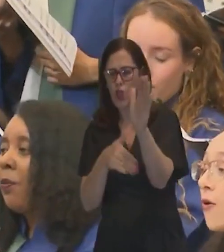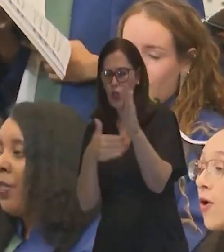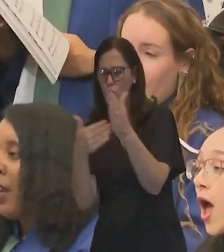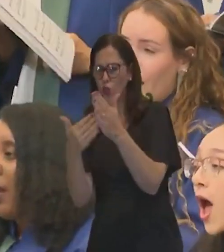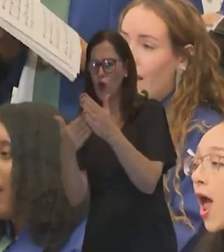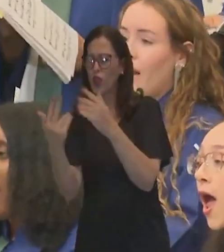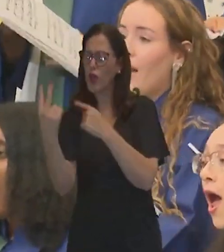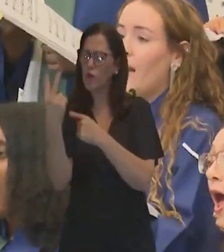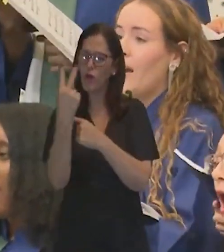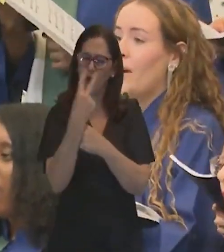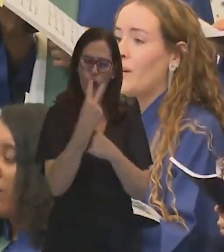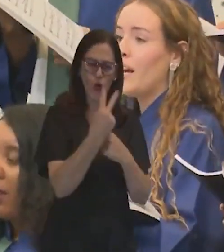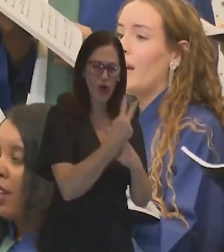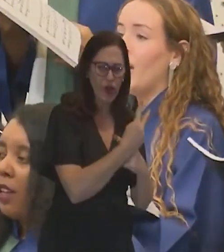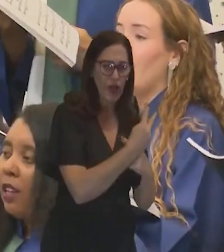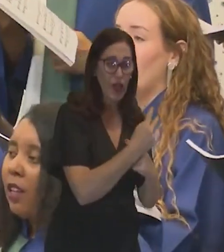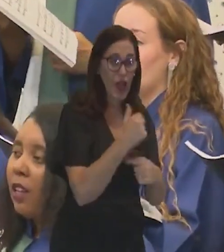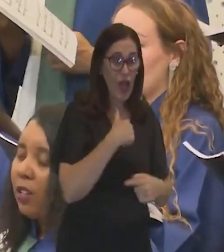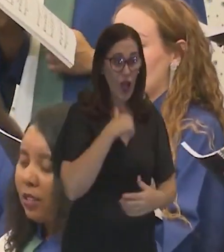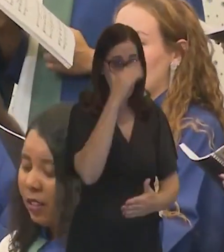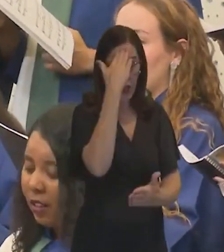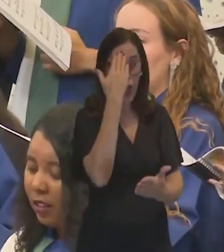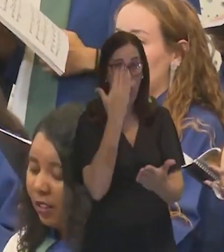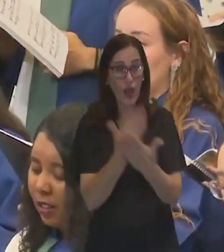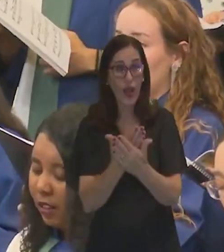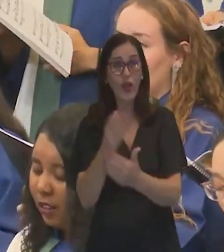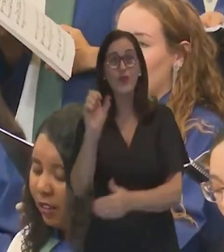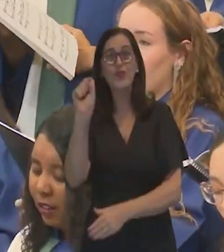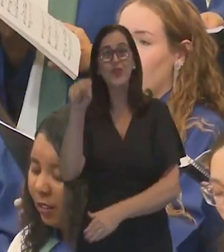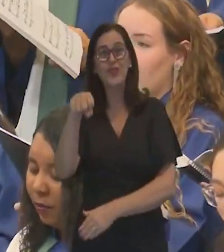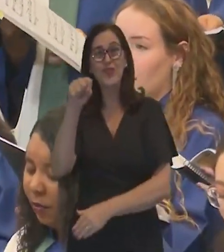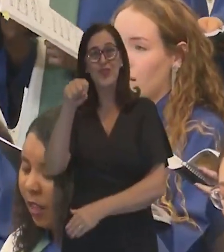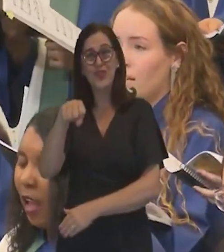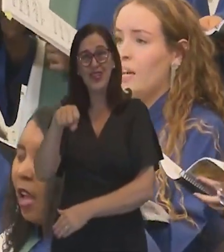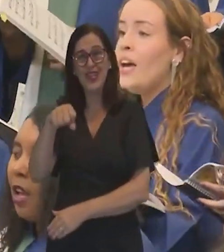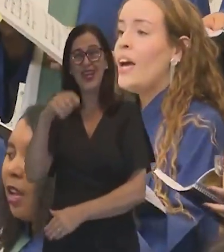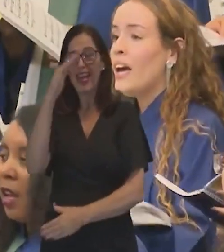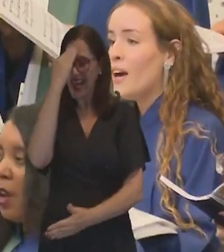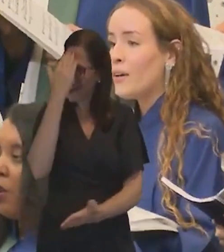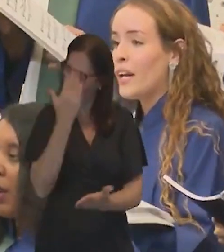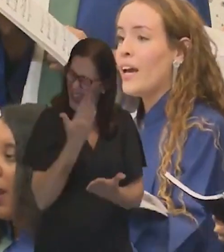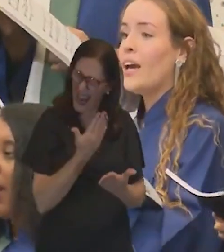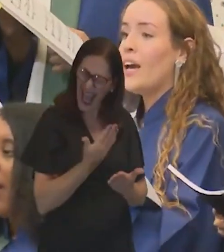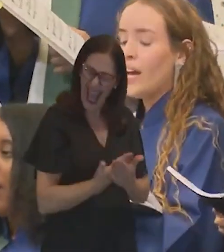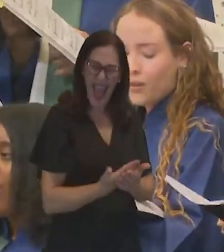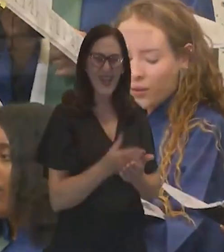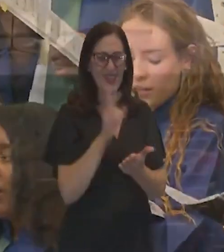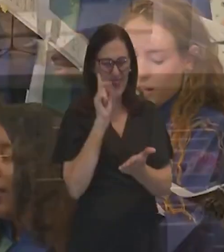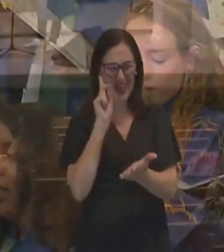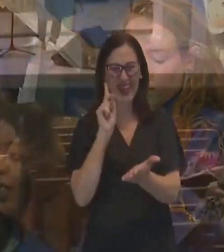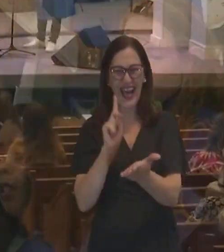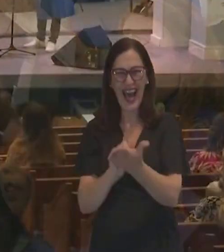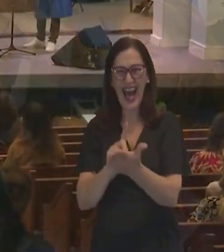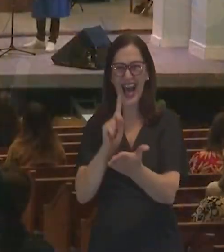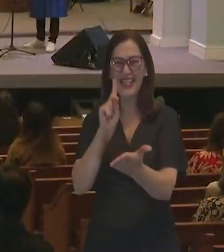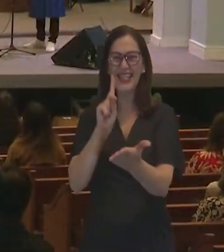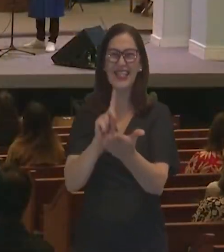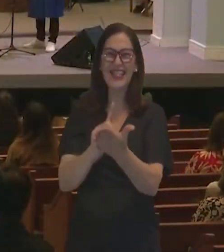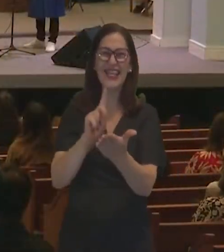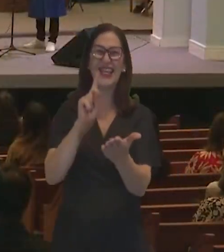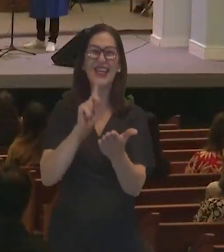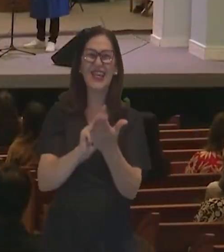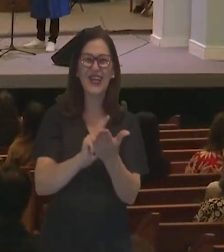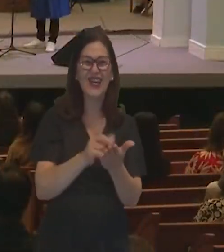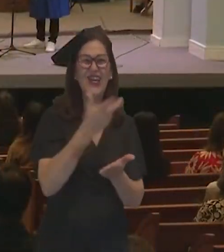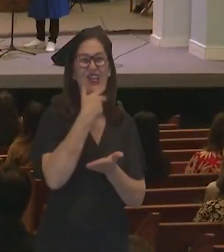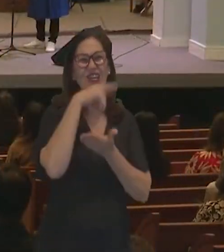proteção eu creio Sim eu creio sim sim